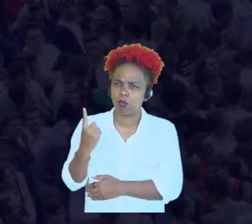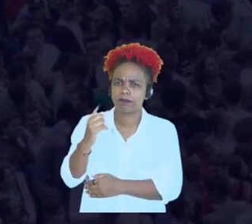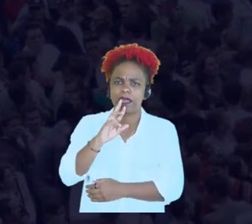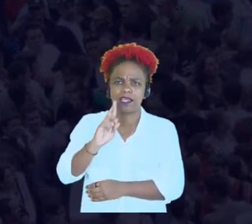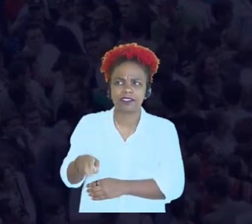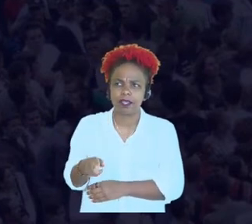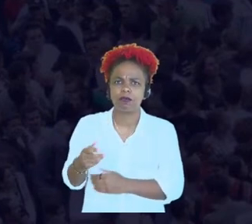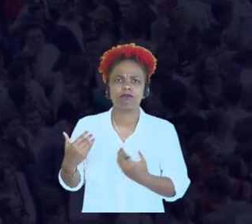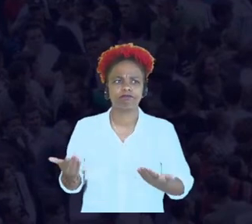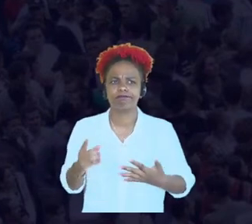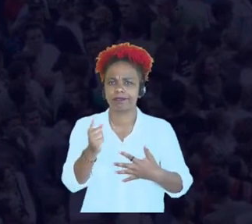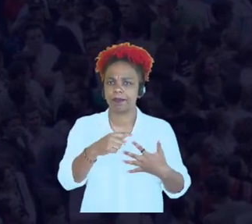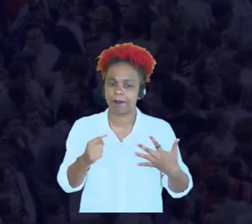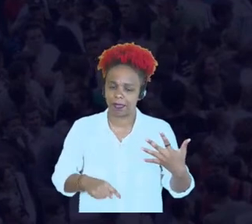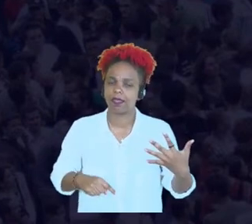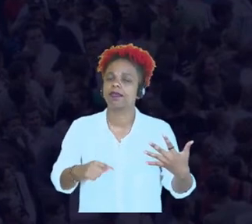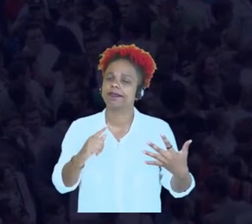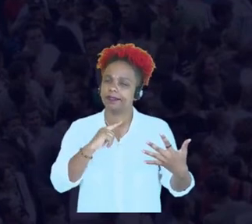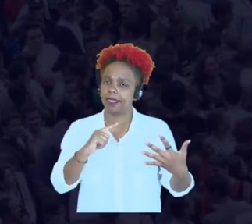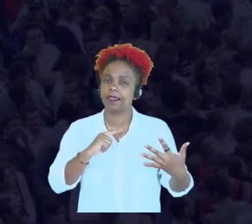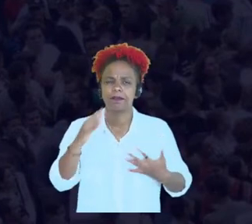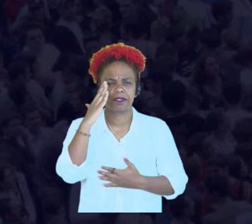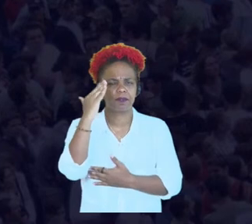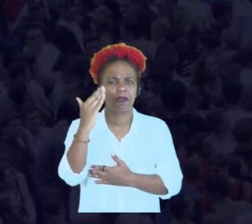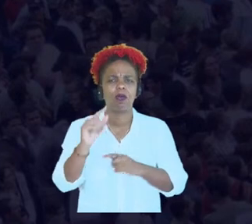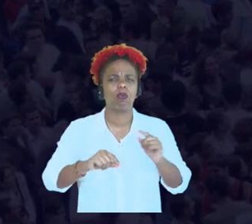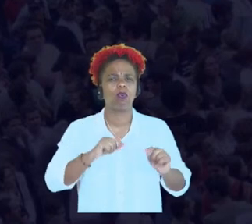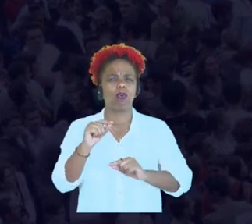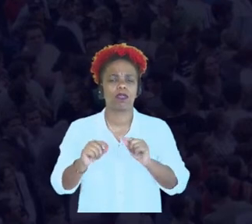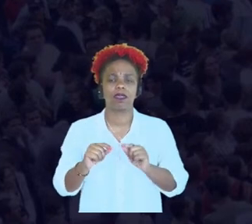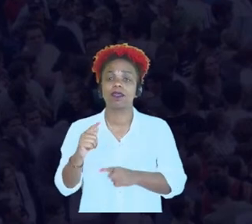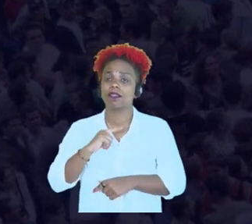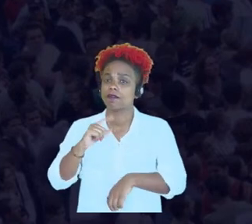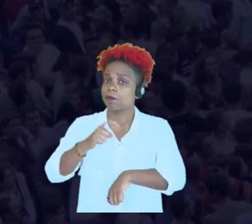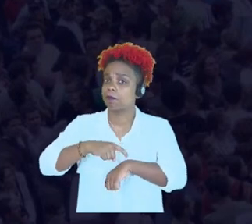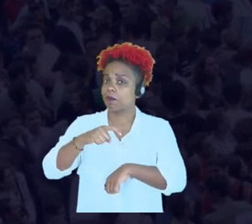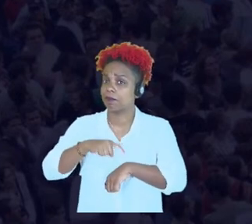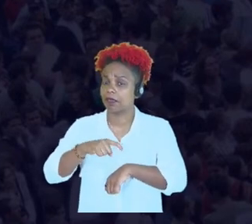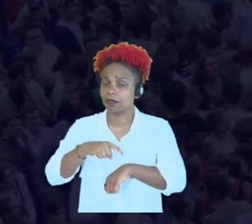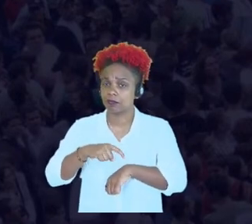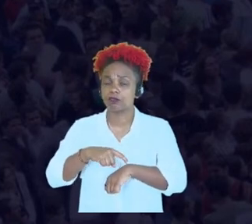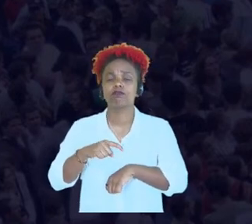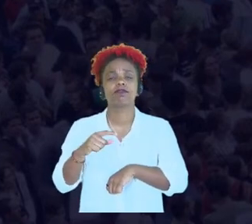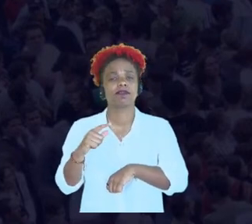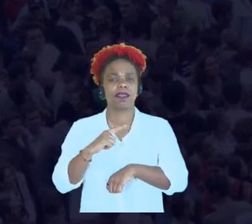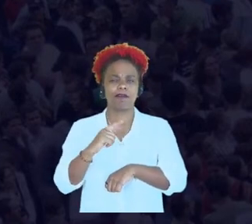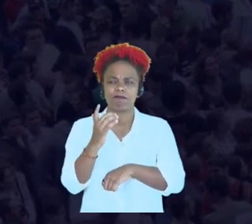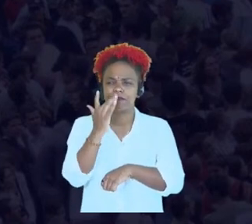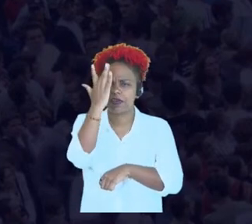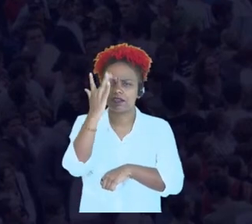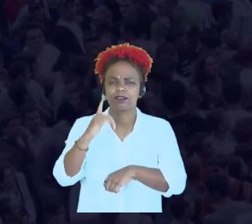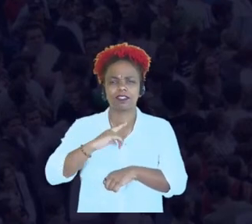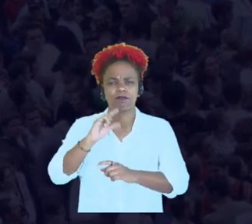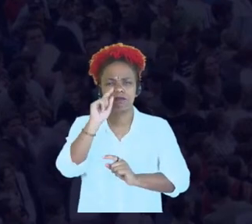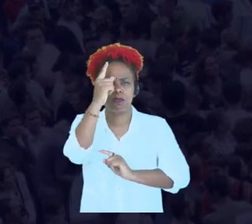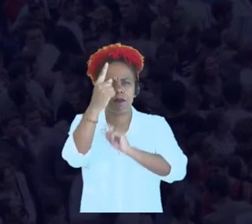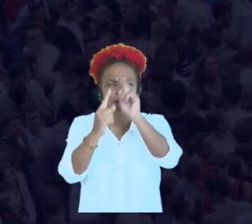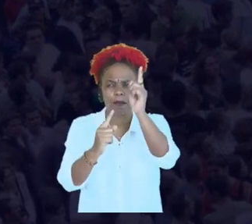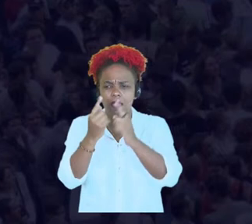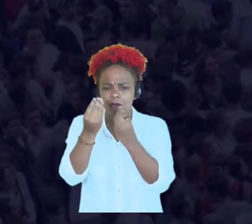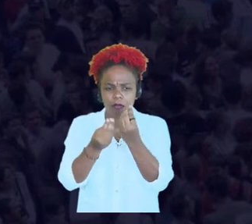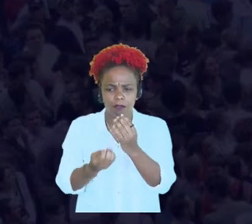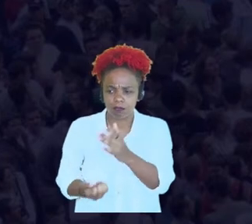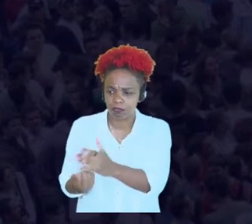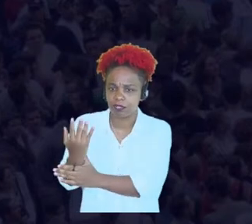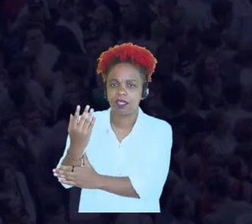o único dos fatores que contribuiu para isso. O principal fator foi um momento em que era muito fácil se criar um partido político no